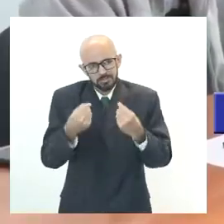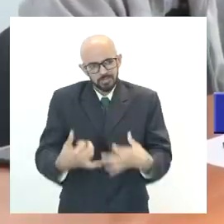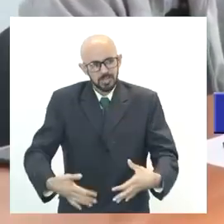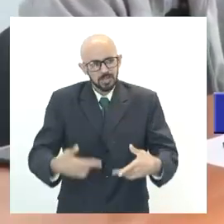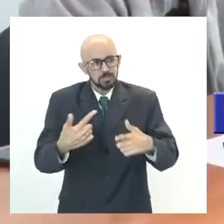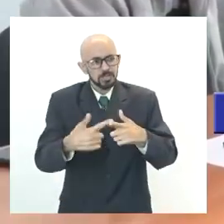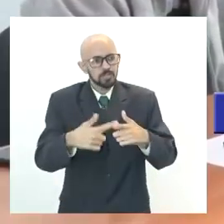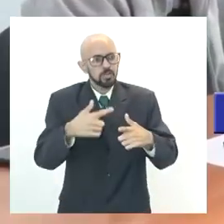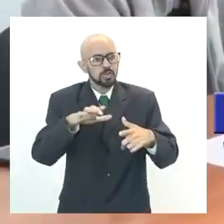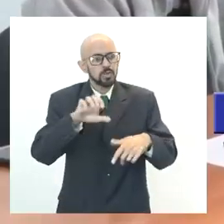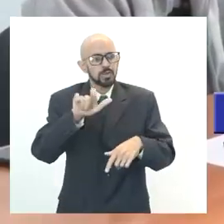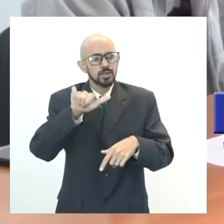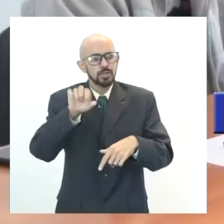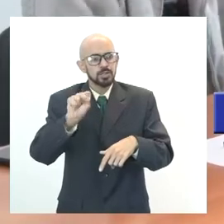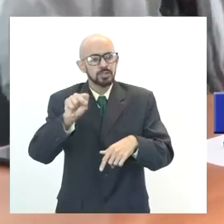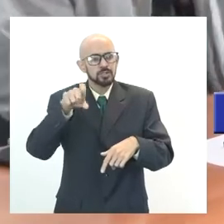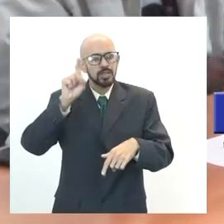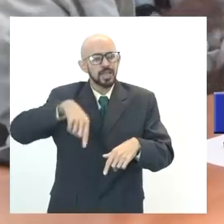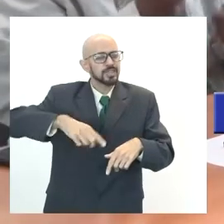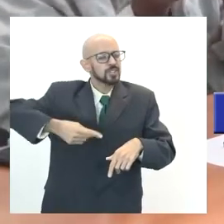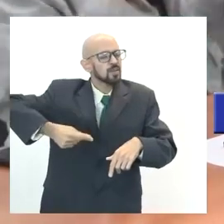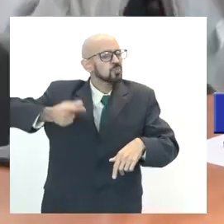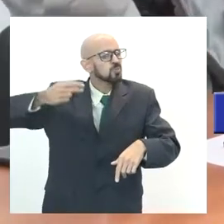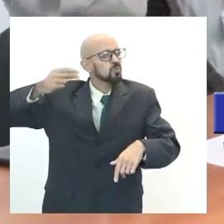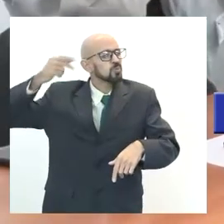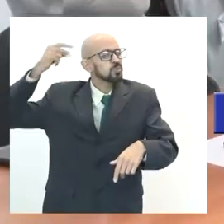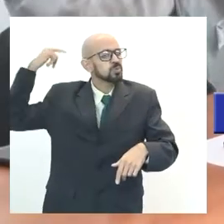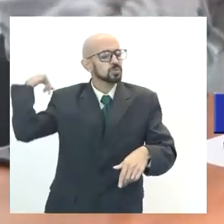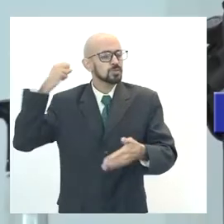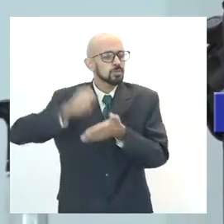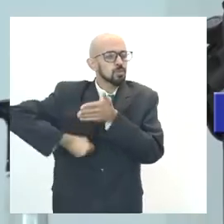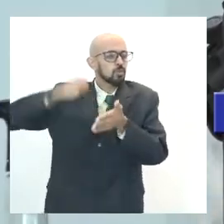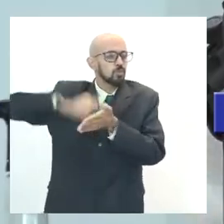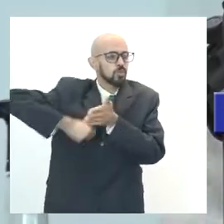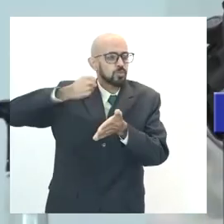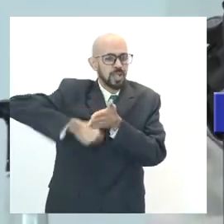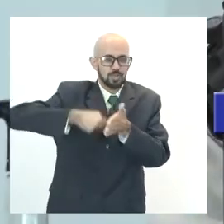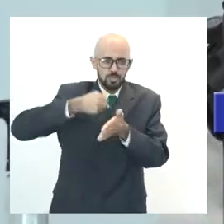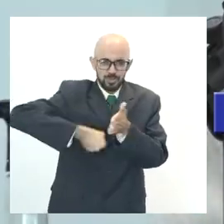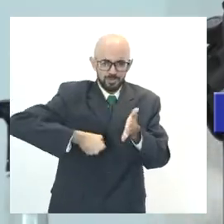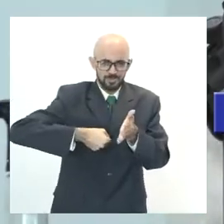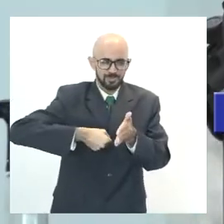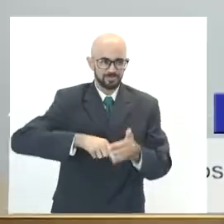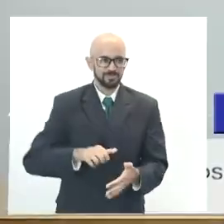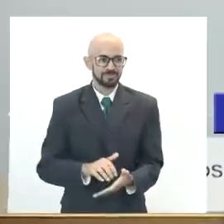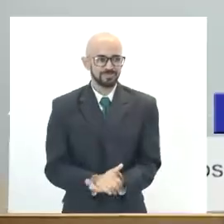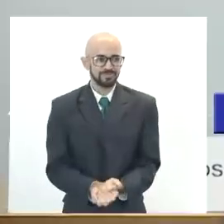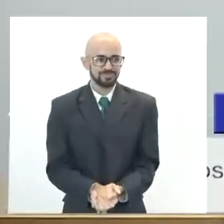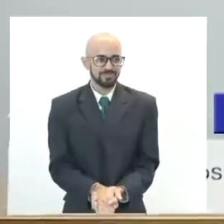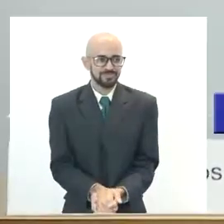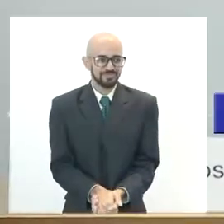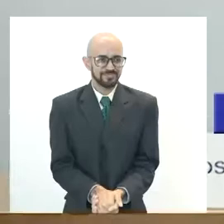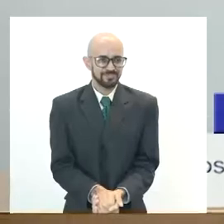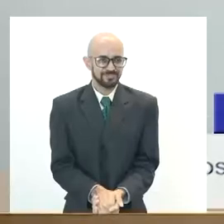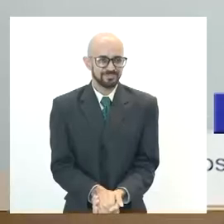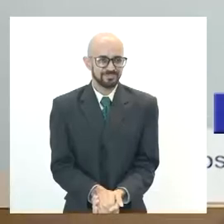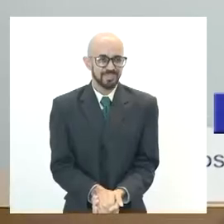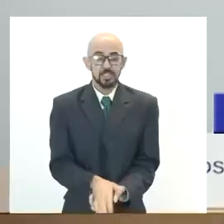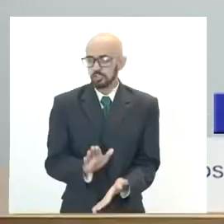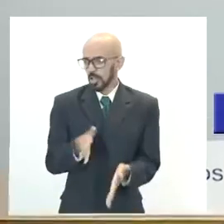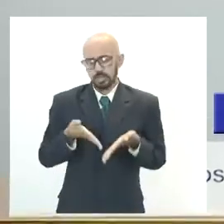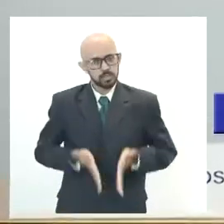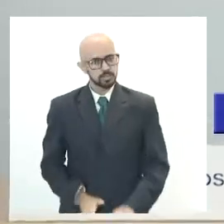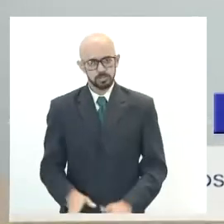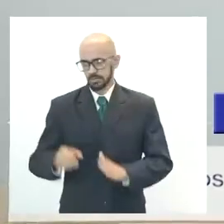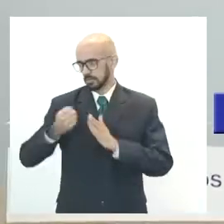Elias é um é um velho issimo Combatente nem tô de cabelo é o cabelo dela já nasceu com Matheus